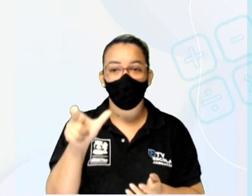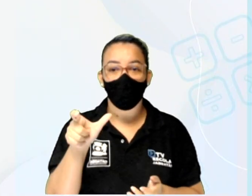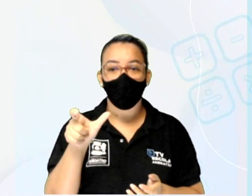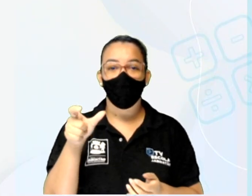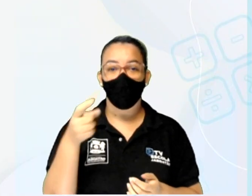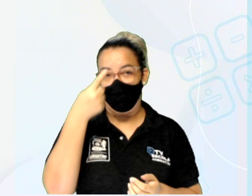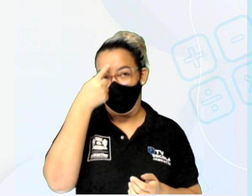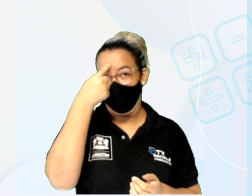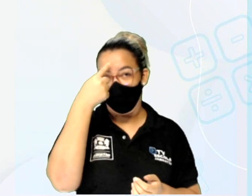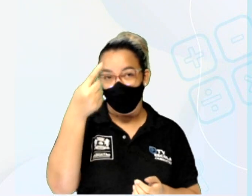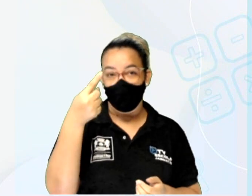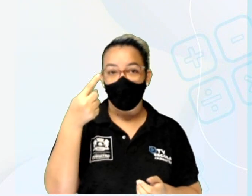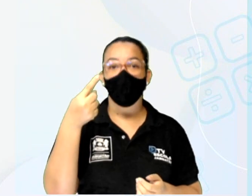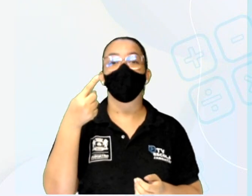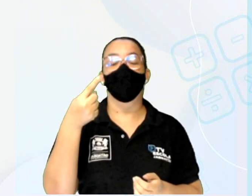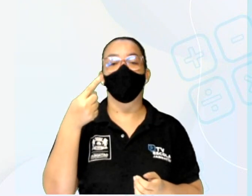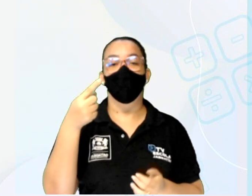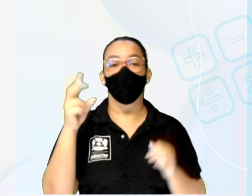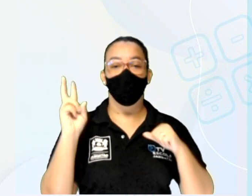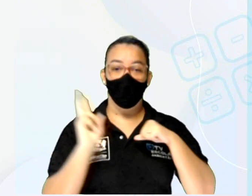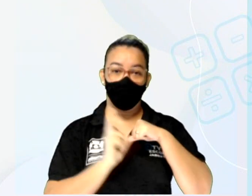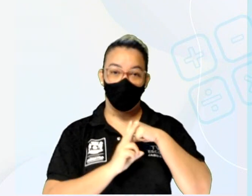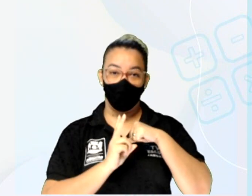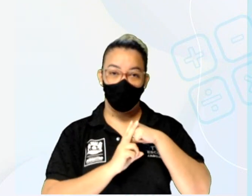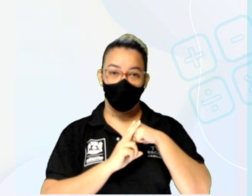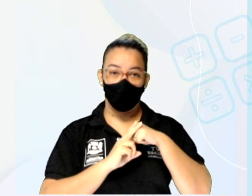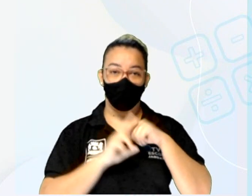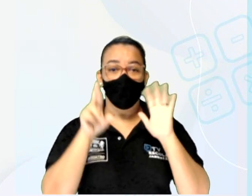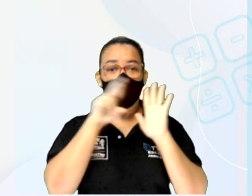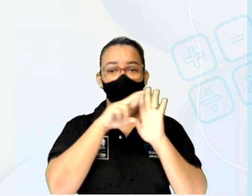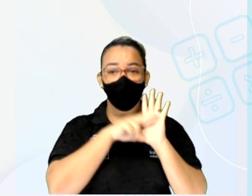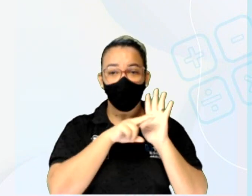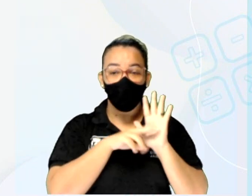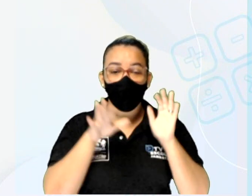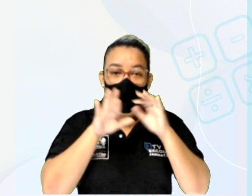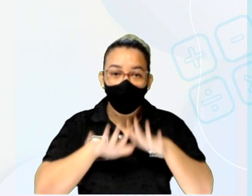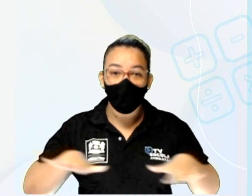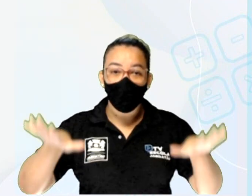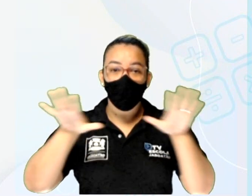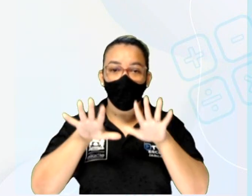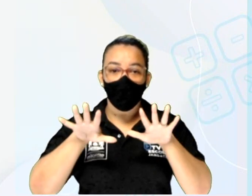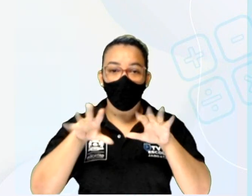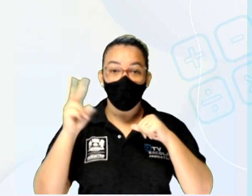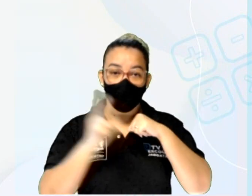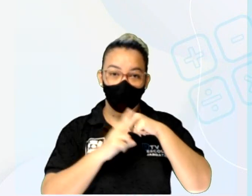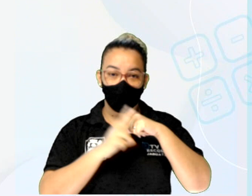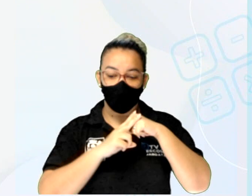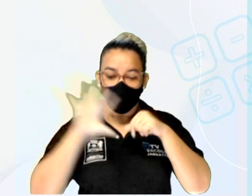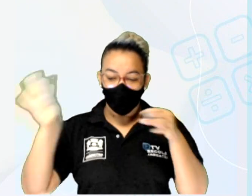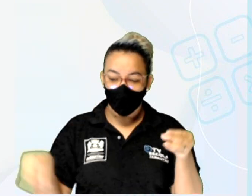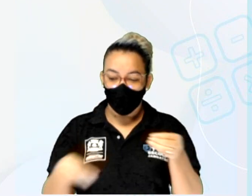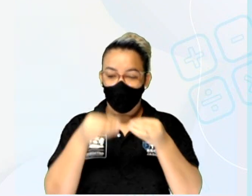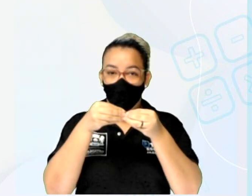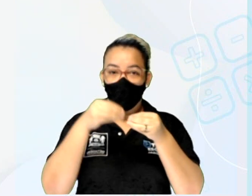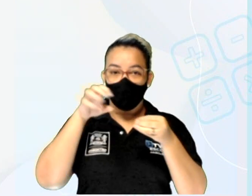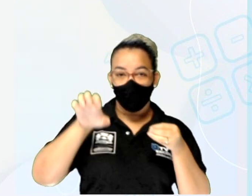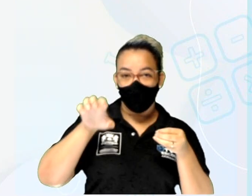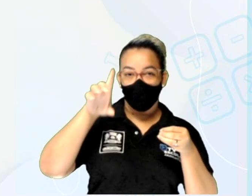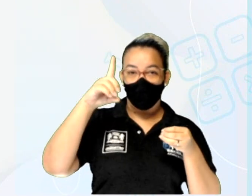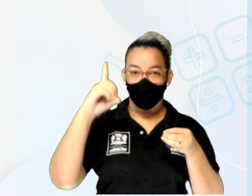gente viu que o verbo, a regra geral, a gente acrescenta o ed ao verbo. Talk,